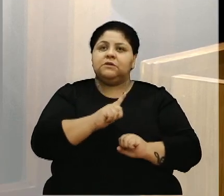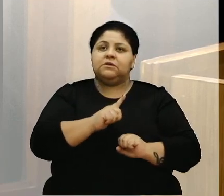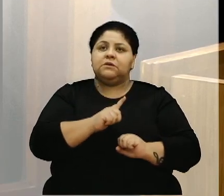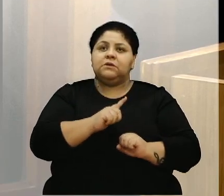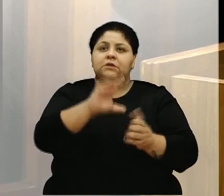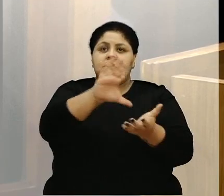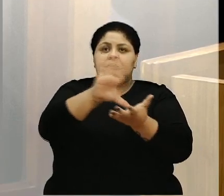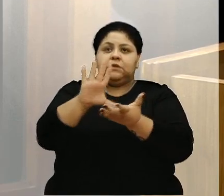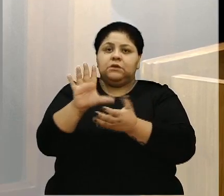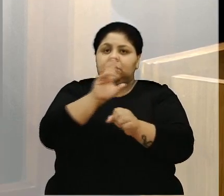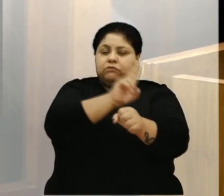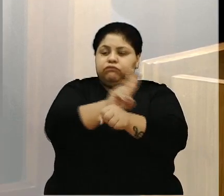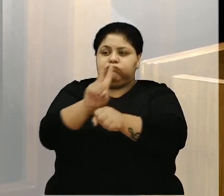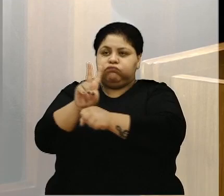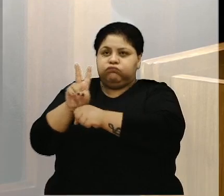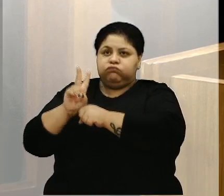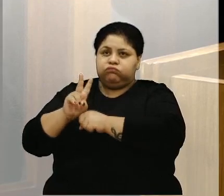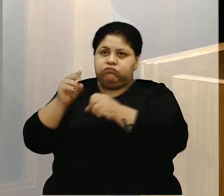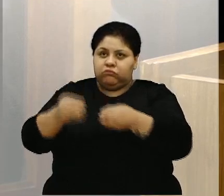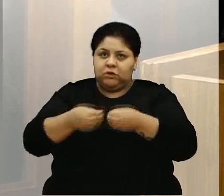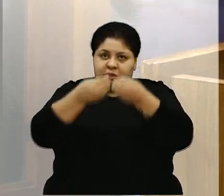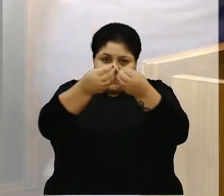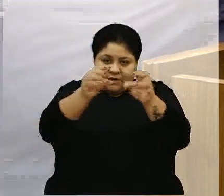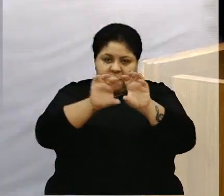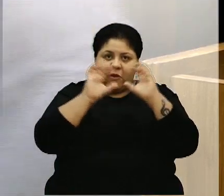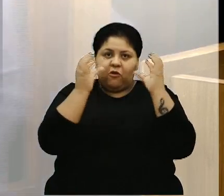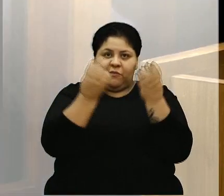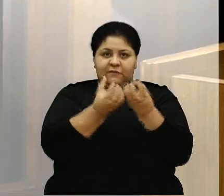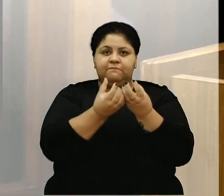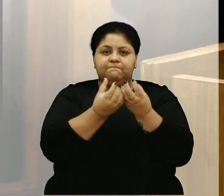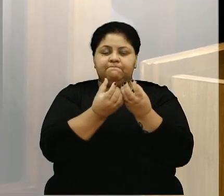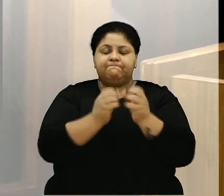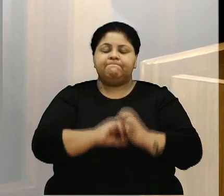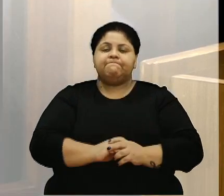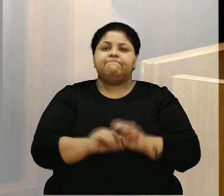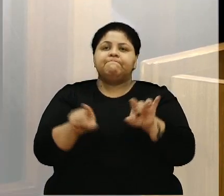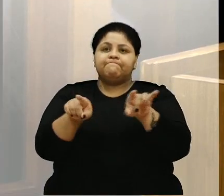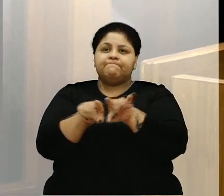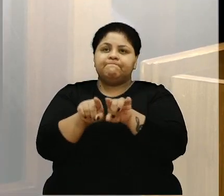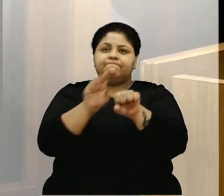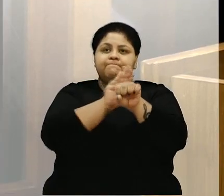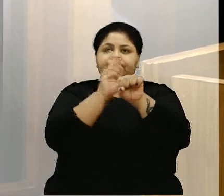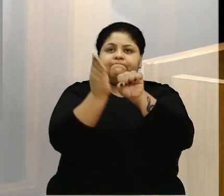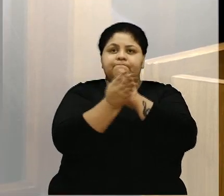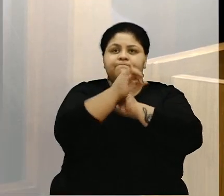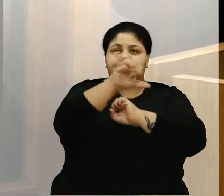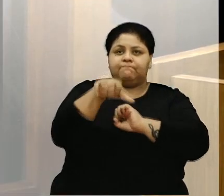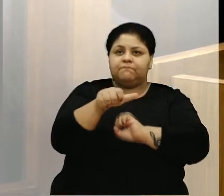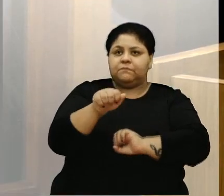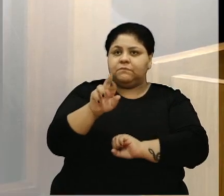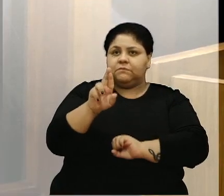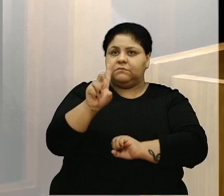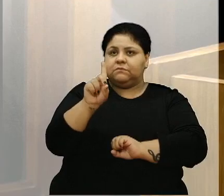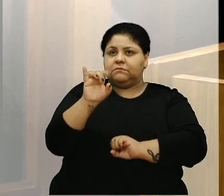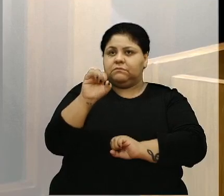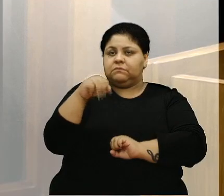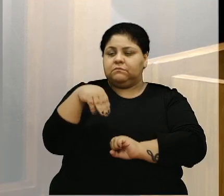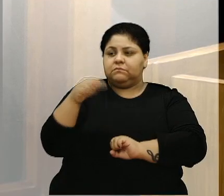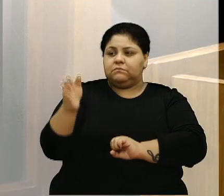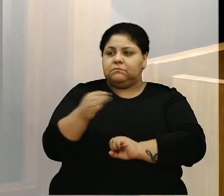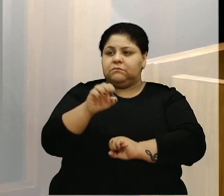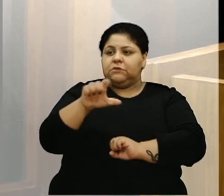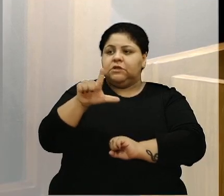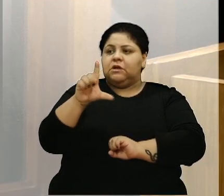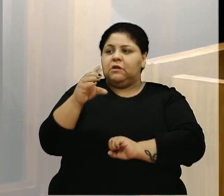praças zeladas e entregue para a nossa comunidade. Também tenho o bairro Jardim Eldorado, aí próximo à REC